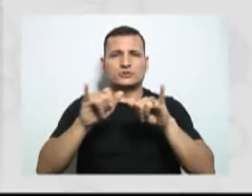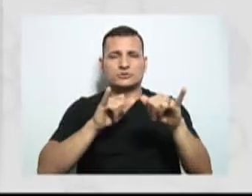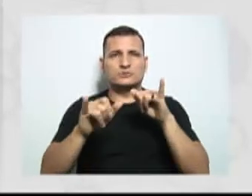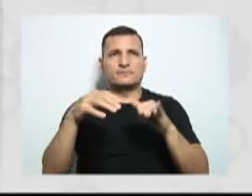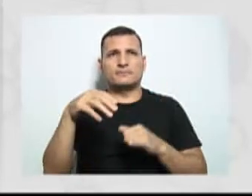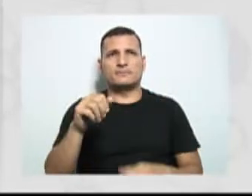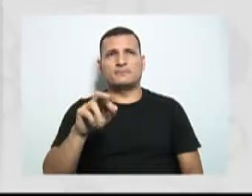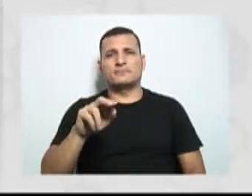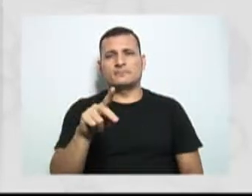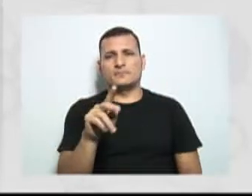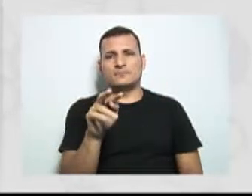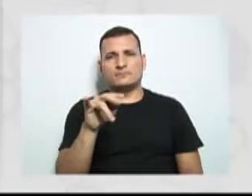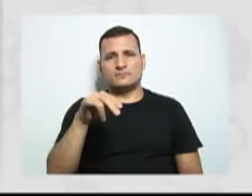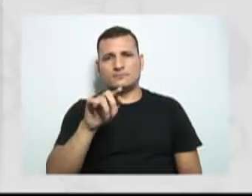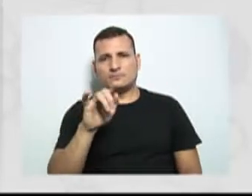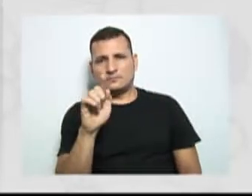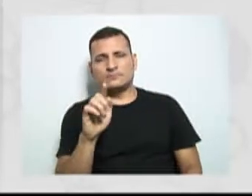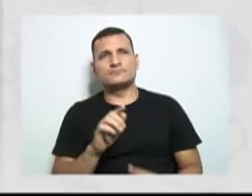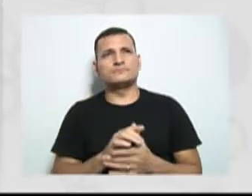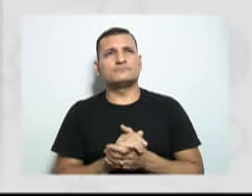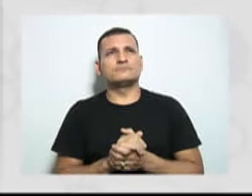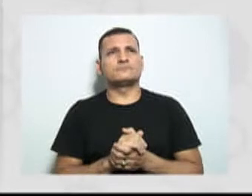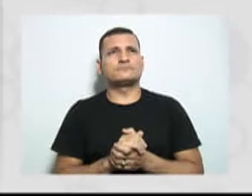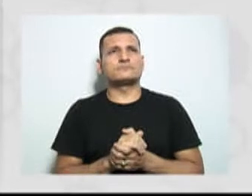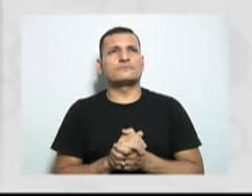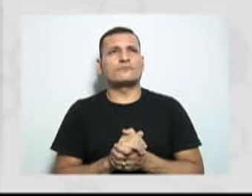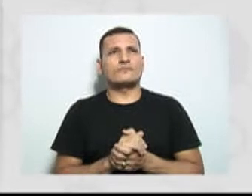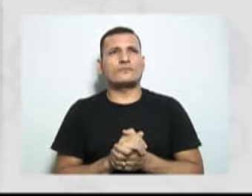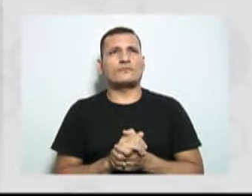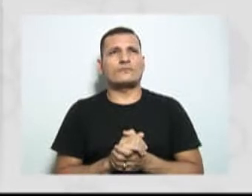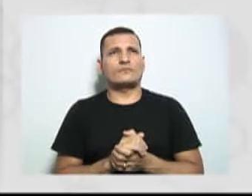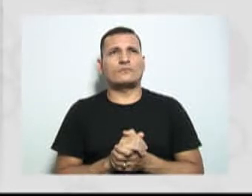despesas, observando despesas